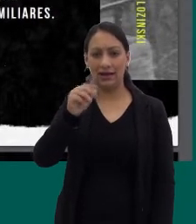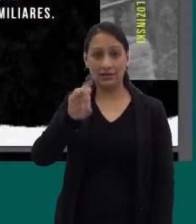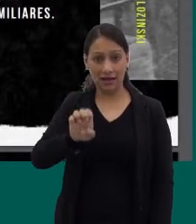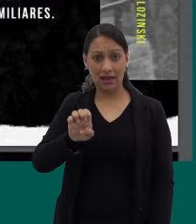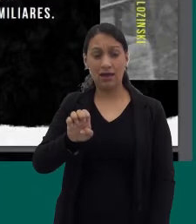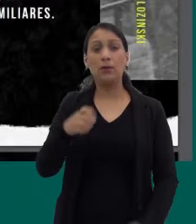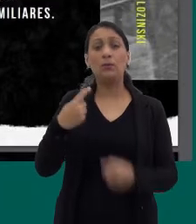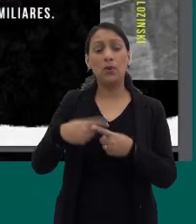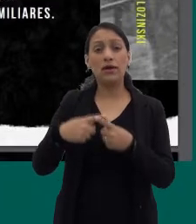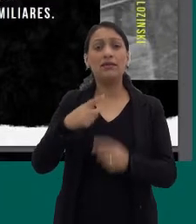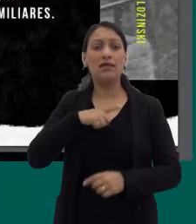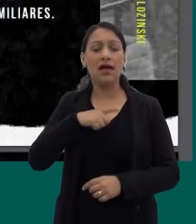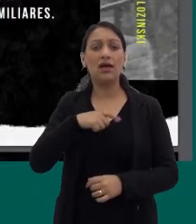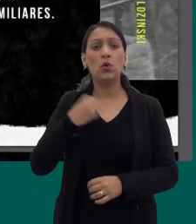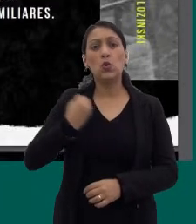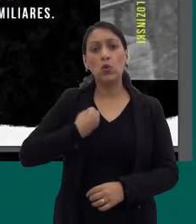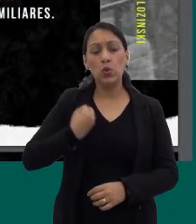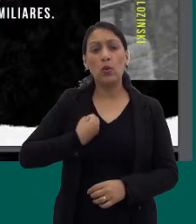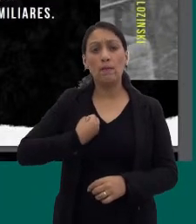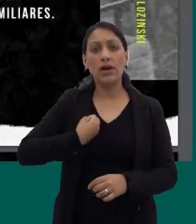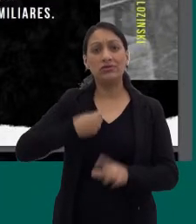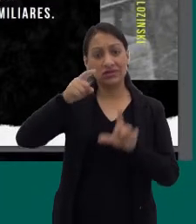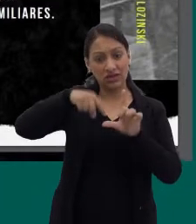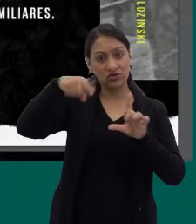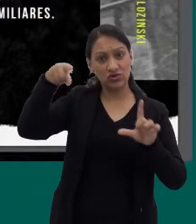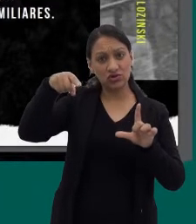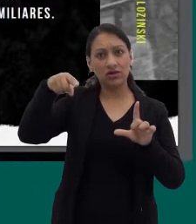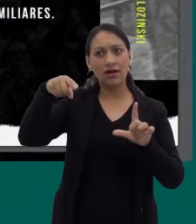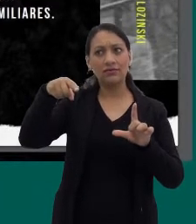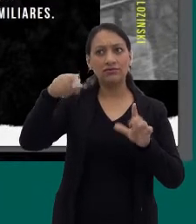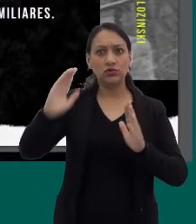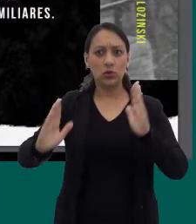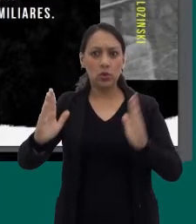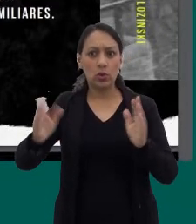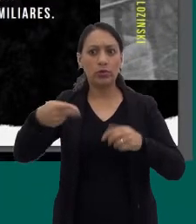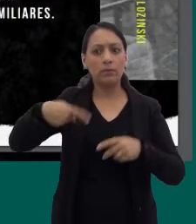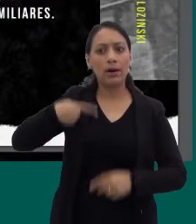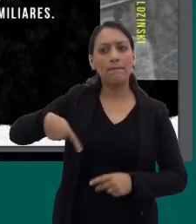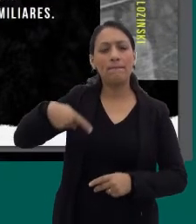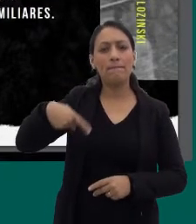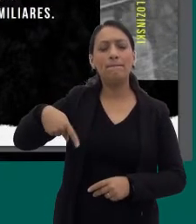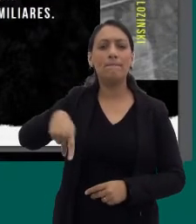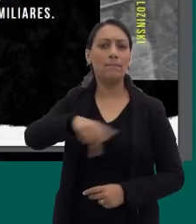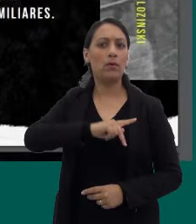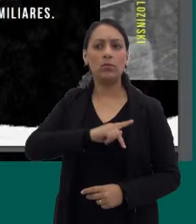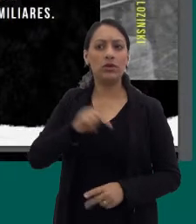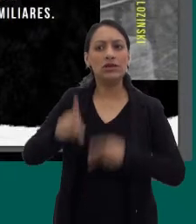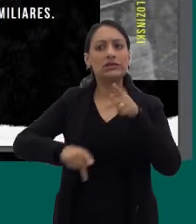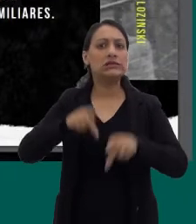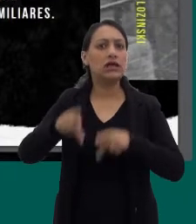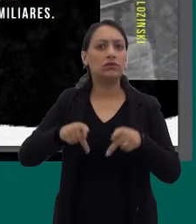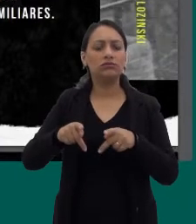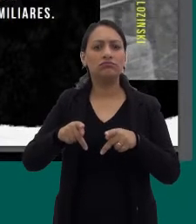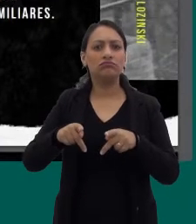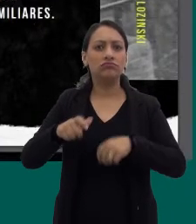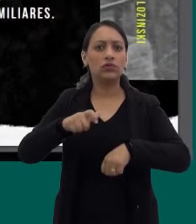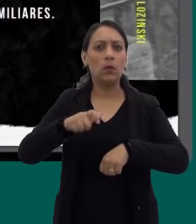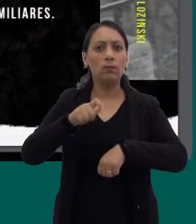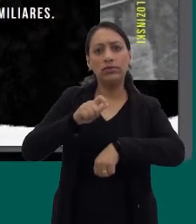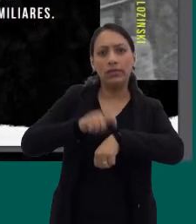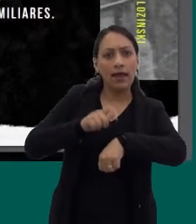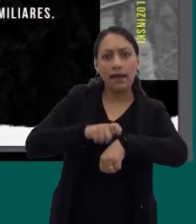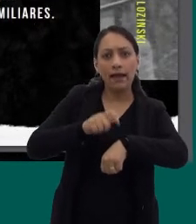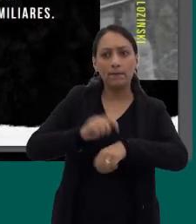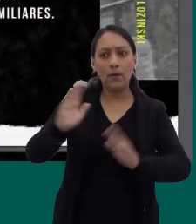mortes em uma população dentro de um espaço e de um tempo. Então, a Covid-19, ela pode ser, né,